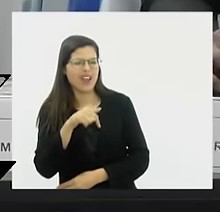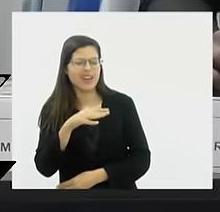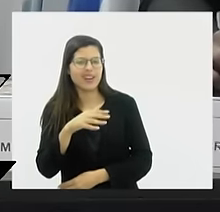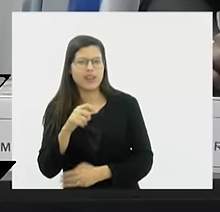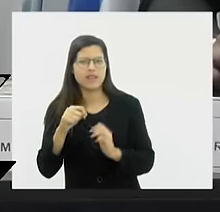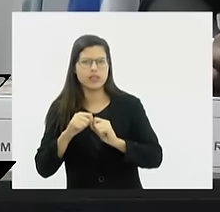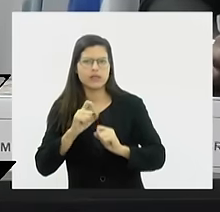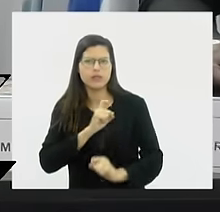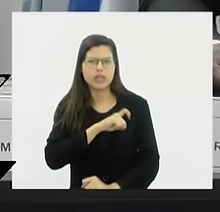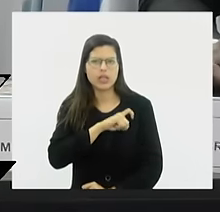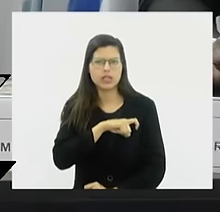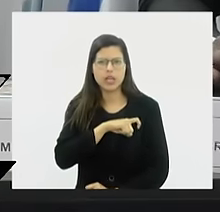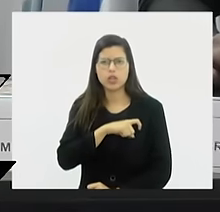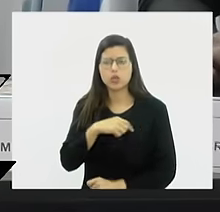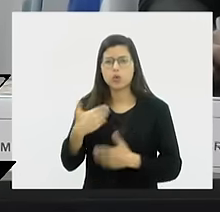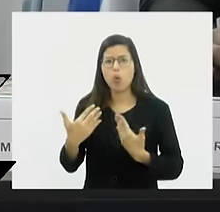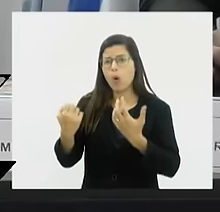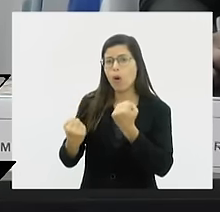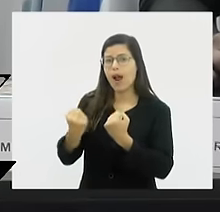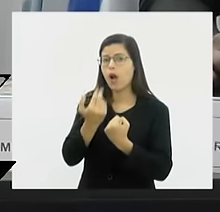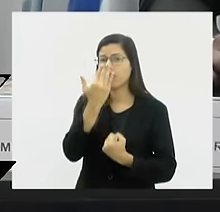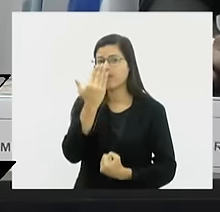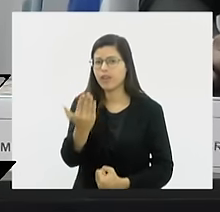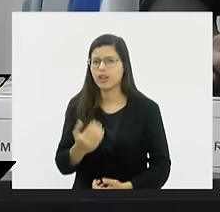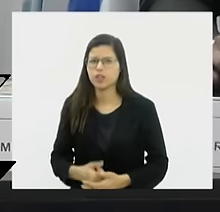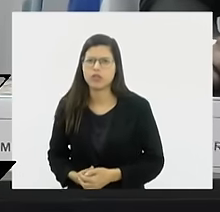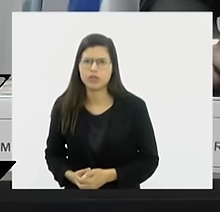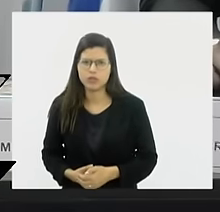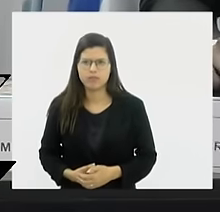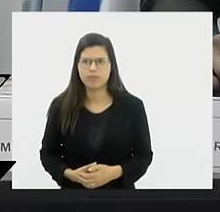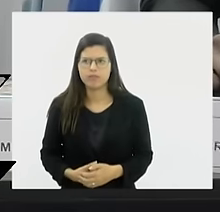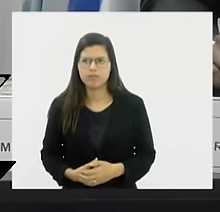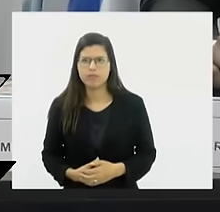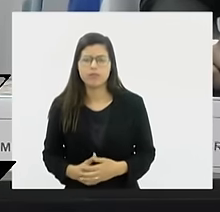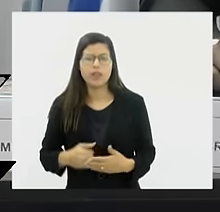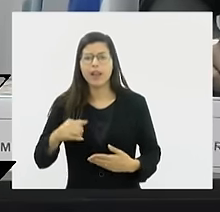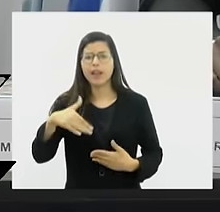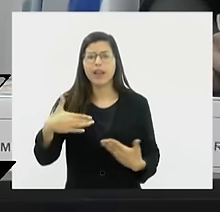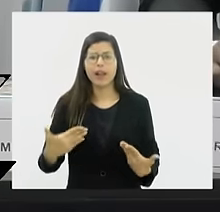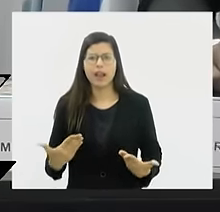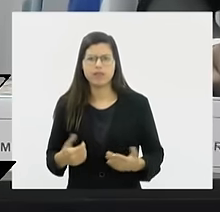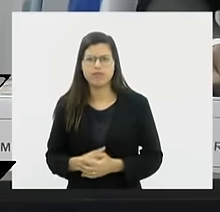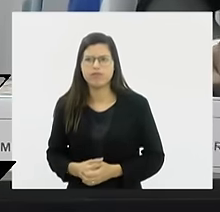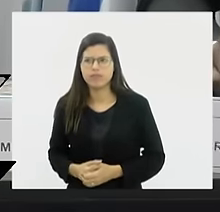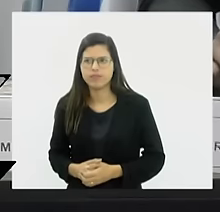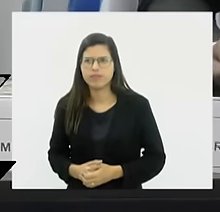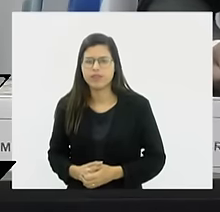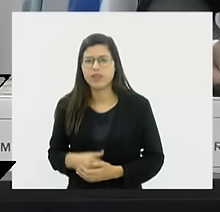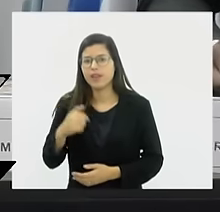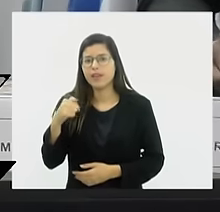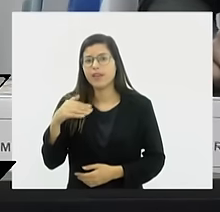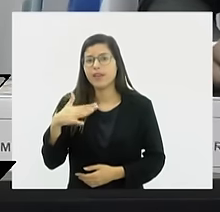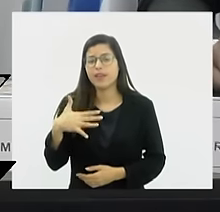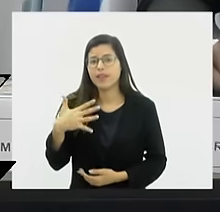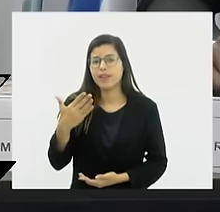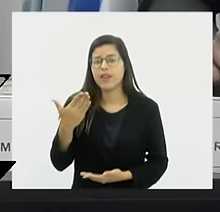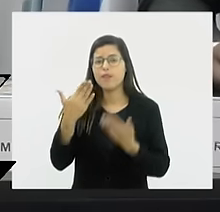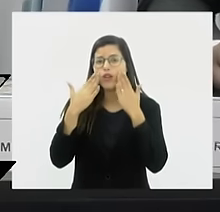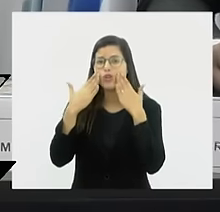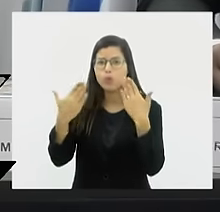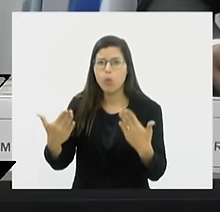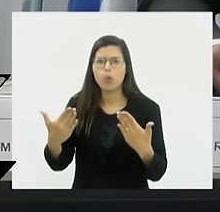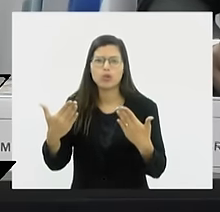Qual é o carro que está de frente lá? Polícia Militar. Quem é a fama? Quem leva a fama? No Rio, de